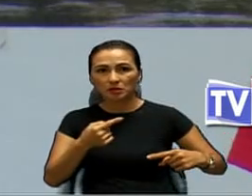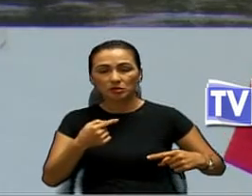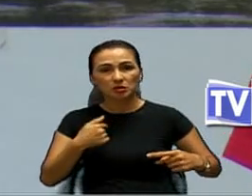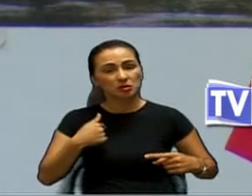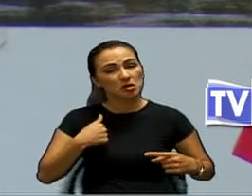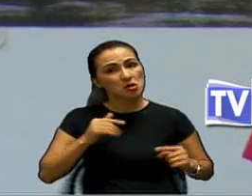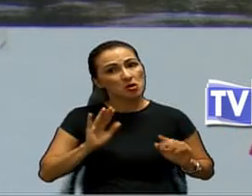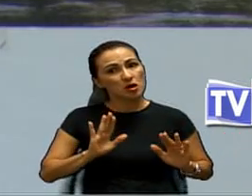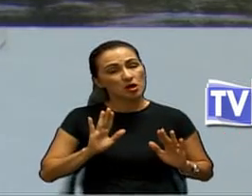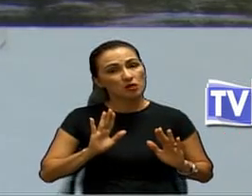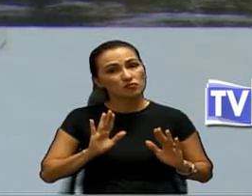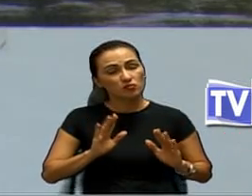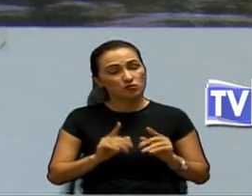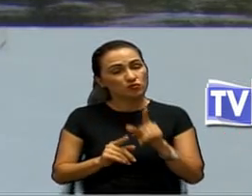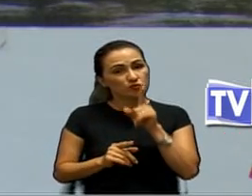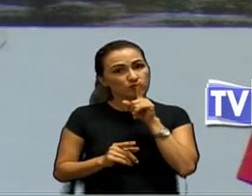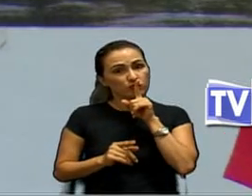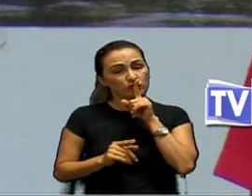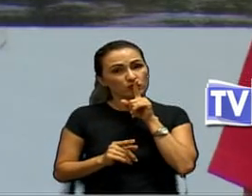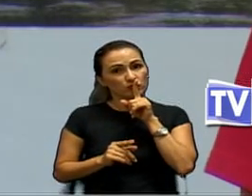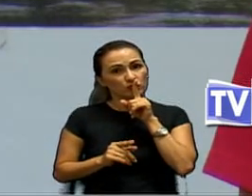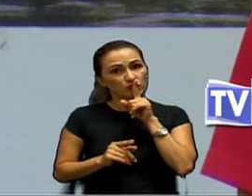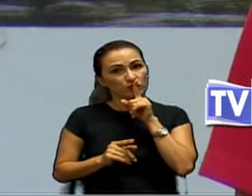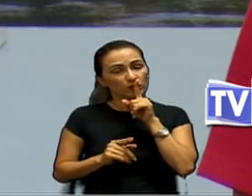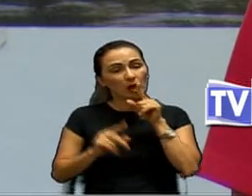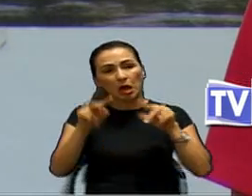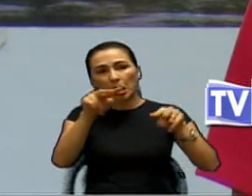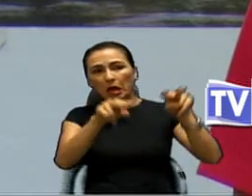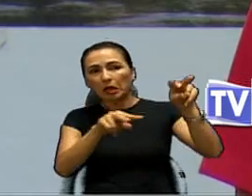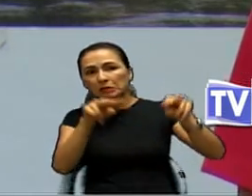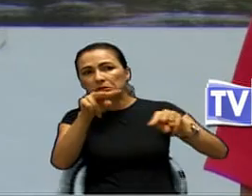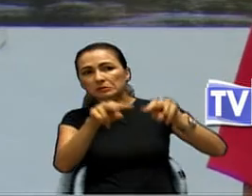apenas analisando as coisas.